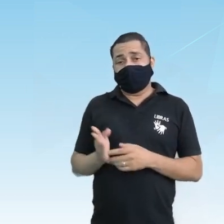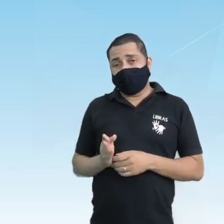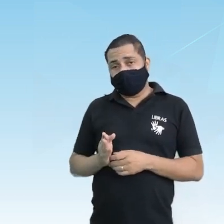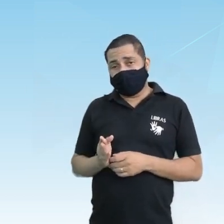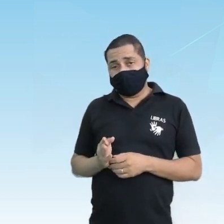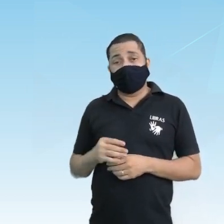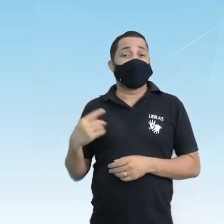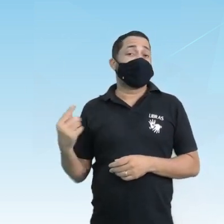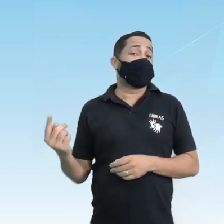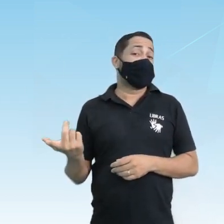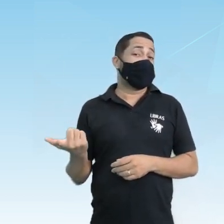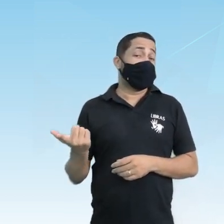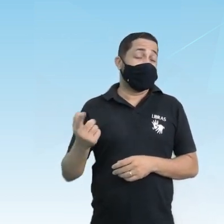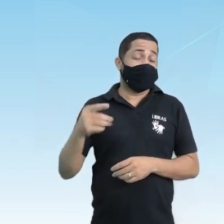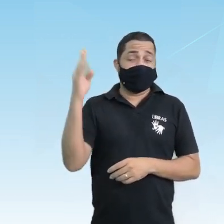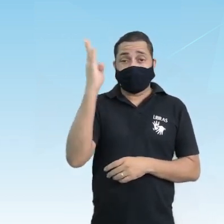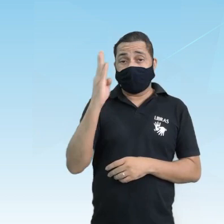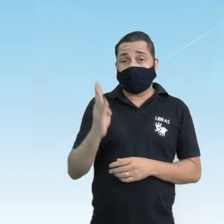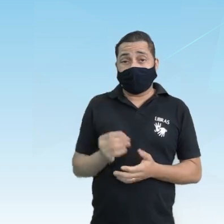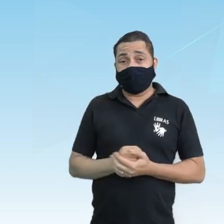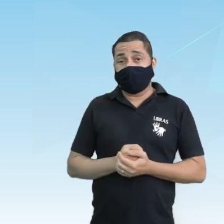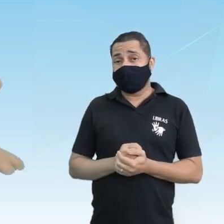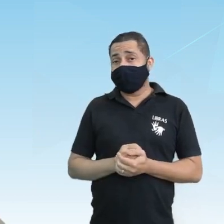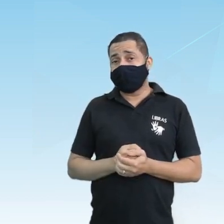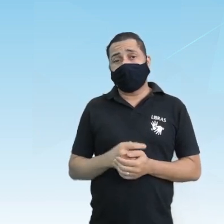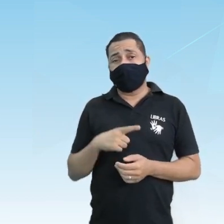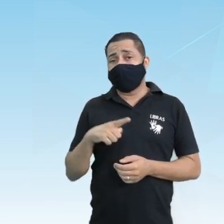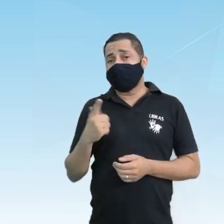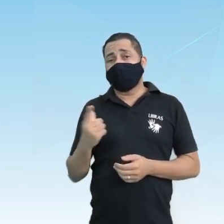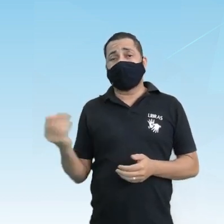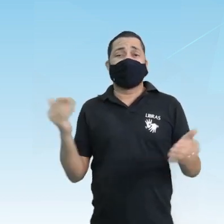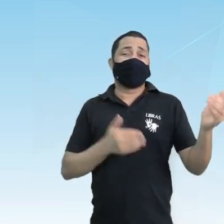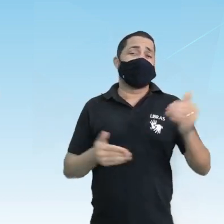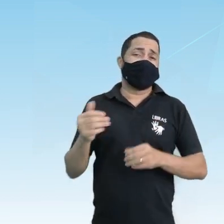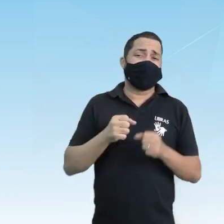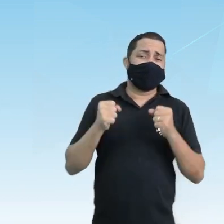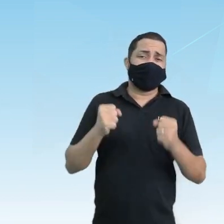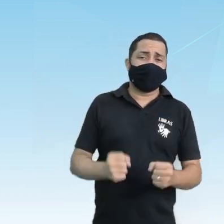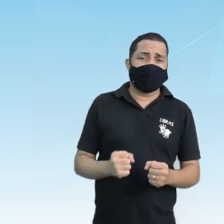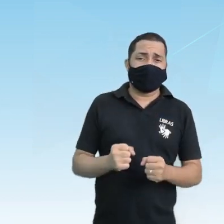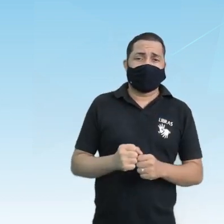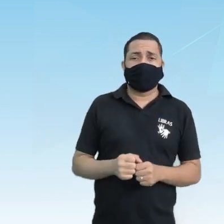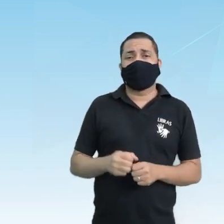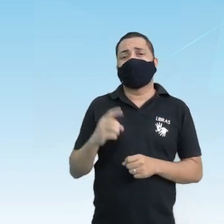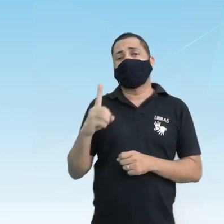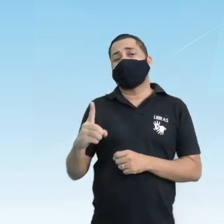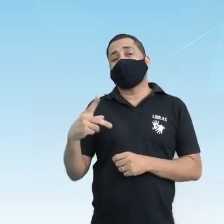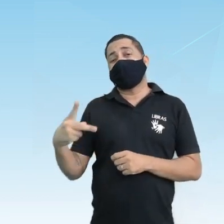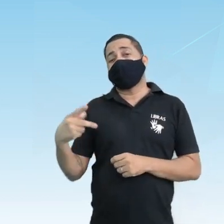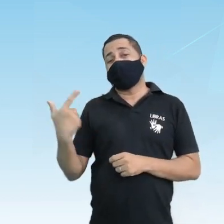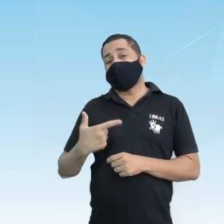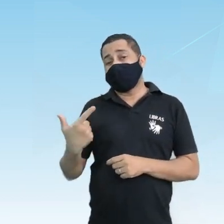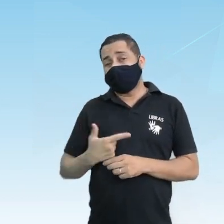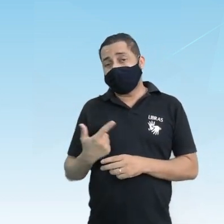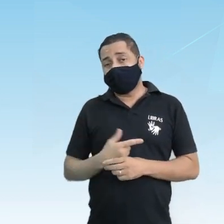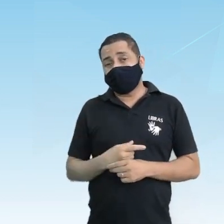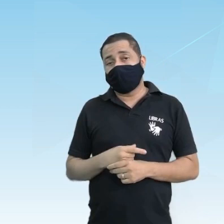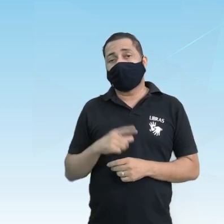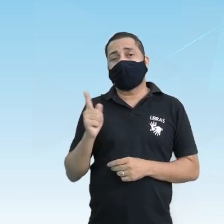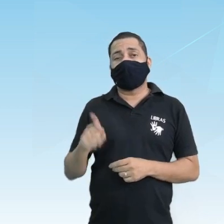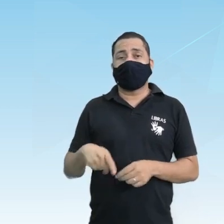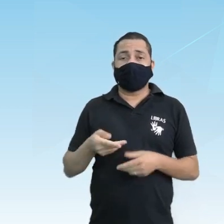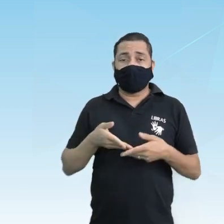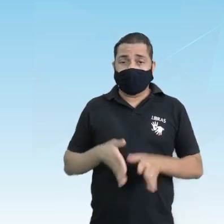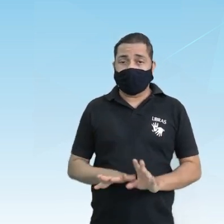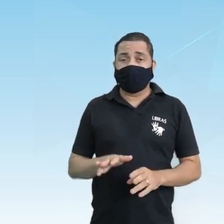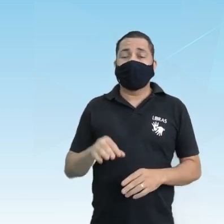brasileiros, nativos brasileiros, não tinham acesso ao poder. O Dom Pedro II é a mesma coisa. Apesar de Dom Pedro ser de fato brasileiro, ter